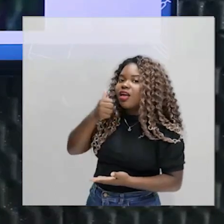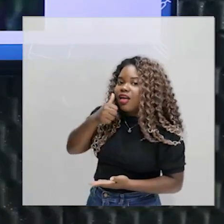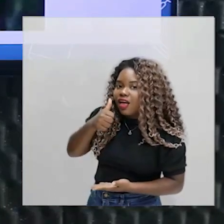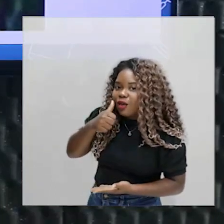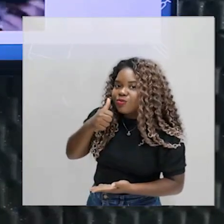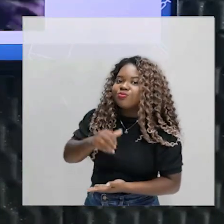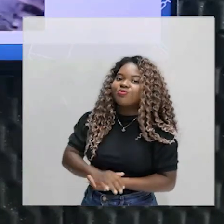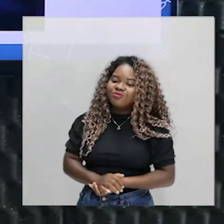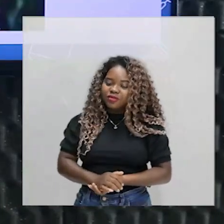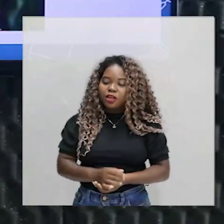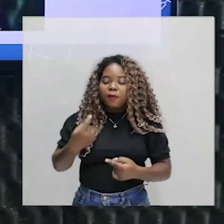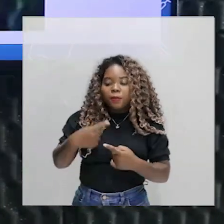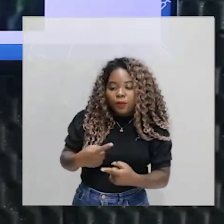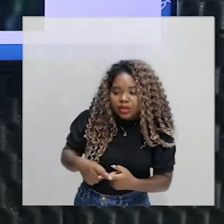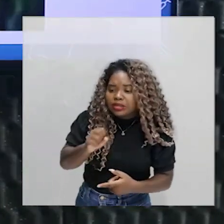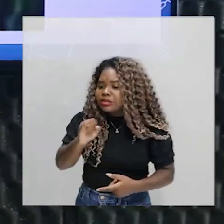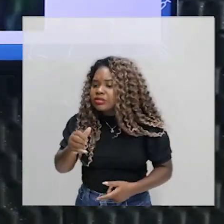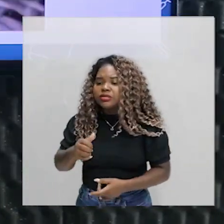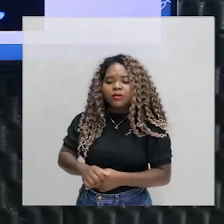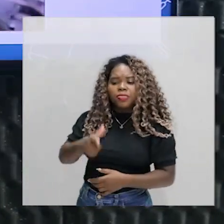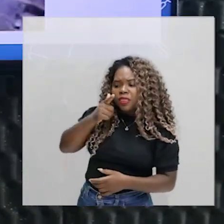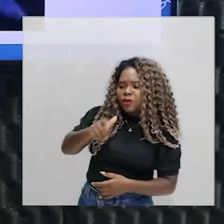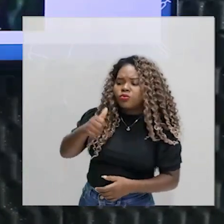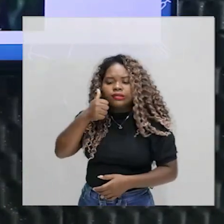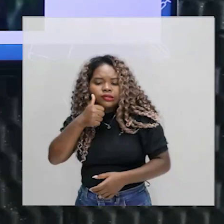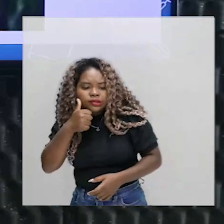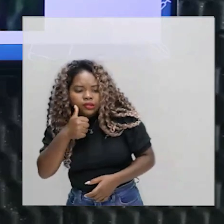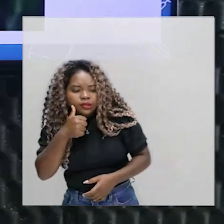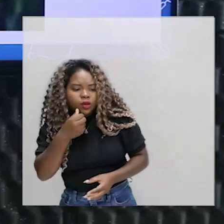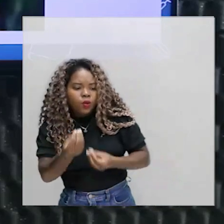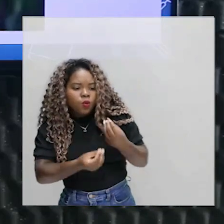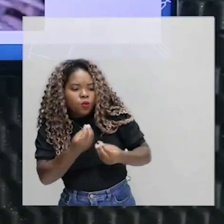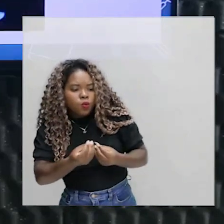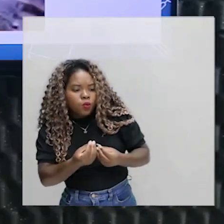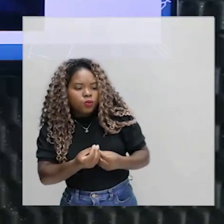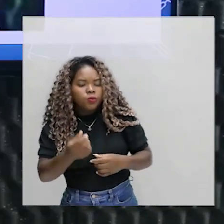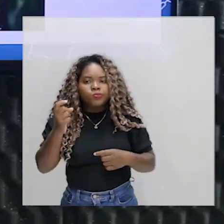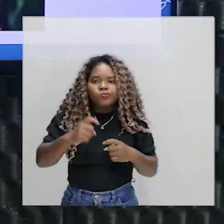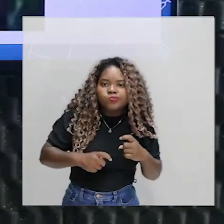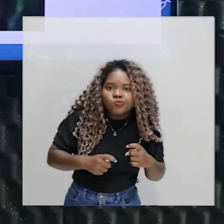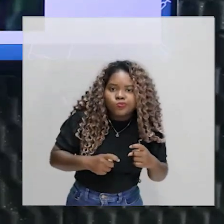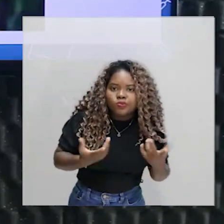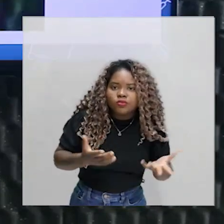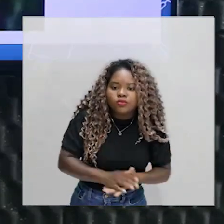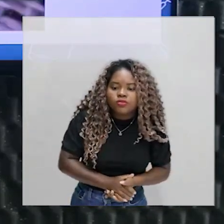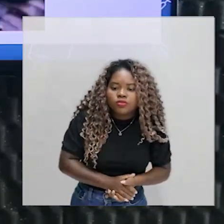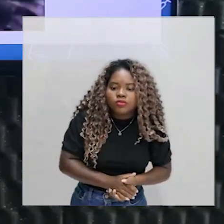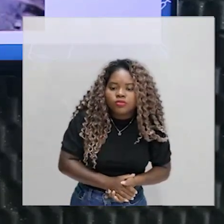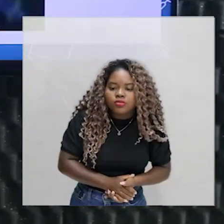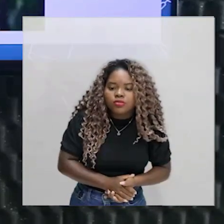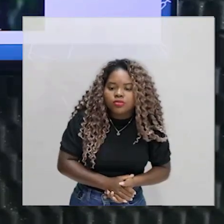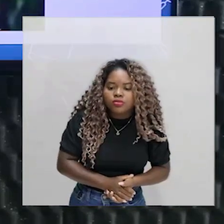se ele não conquistar a fêmea pessoal como é que ele vai se reproduzir não adianta ele ele conseguir alimento não adianta ele fugir de predadores